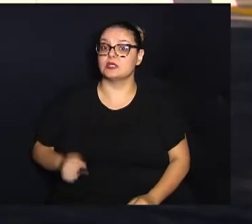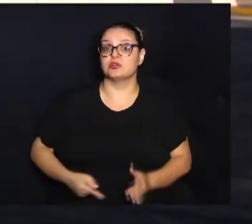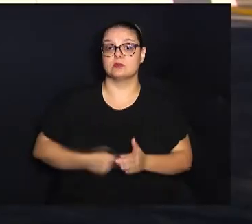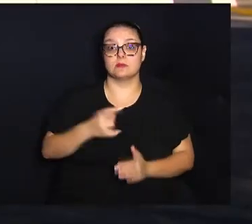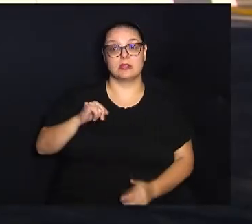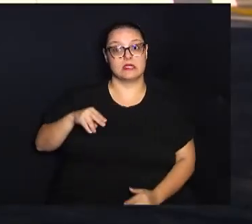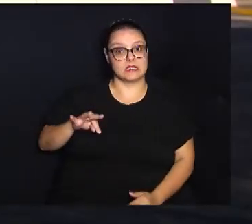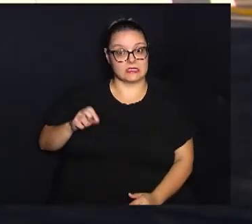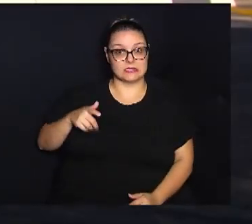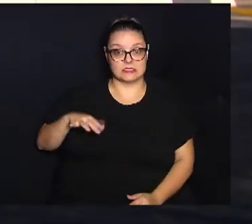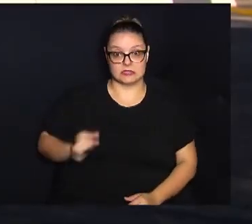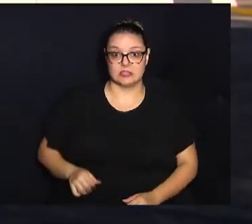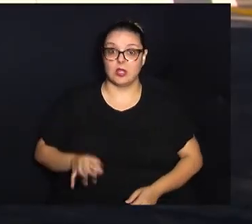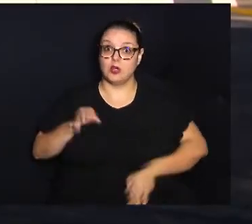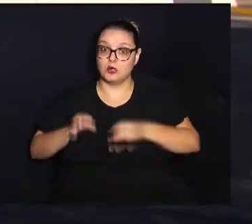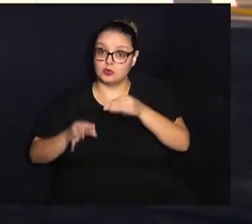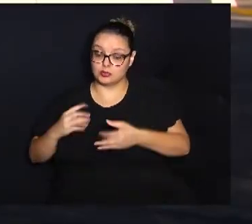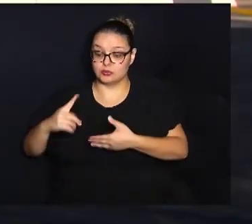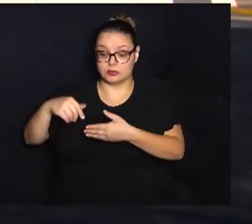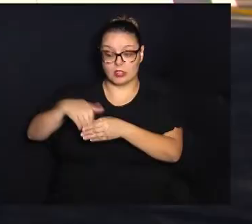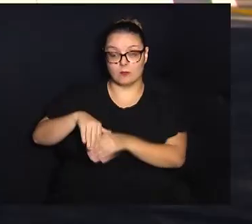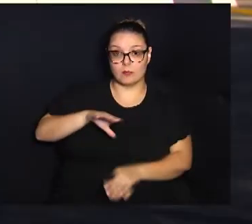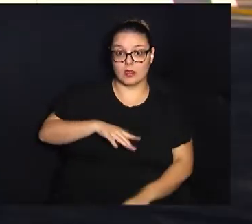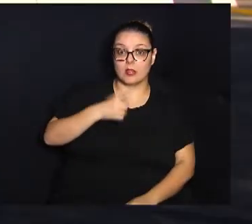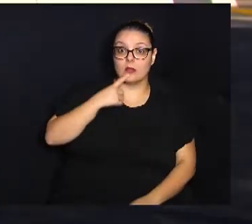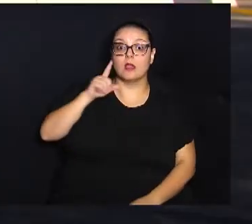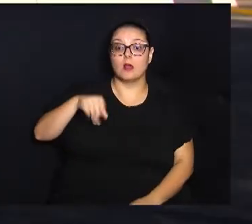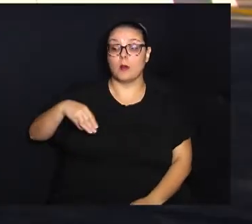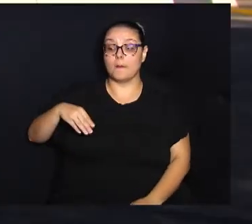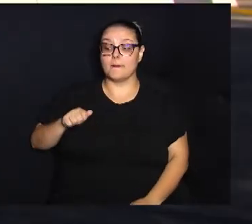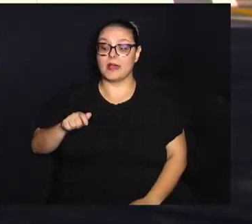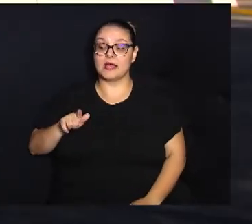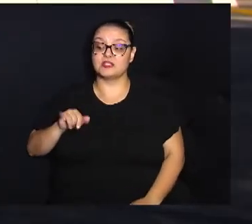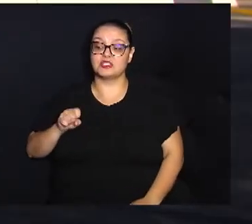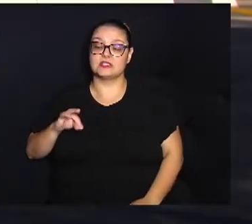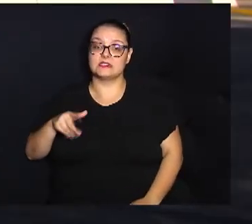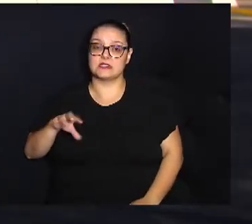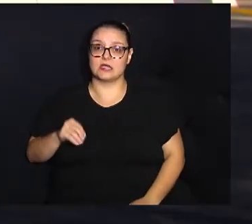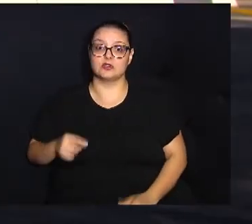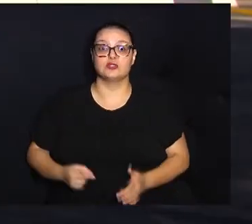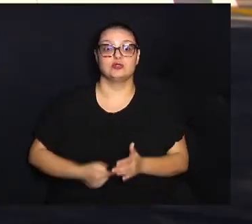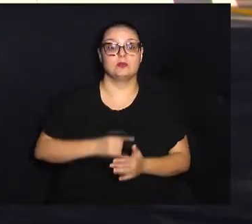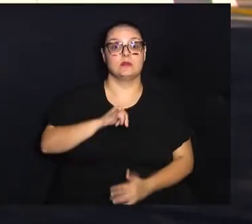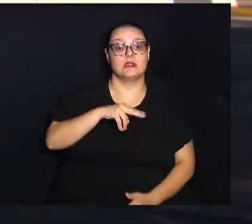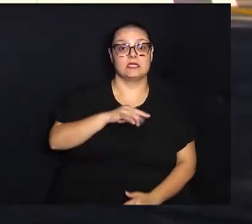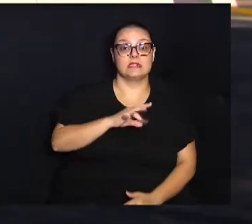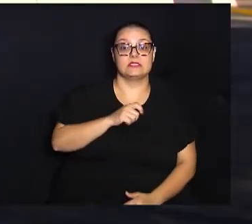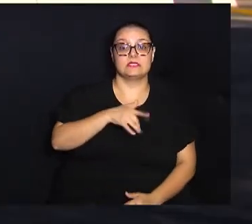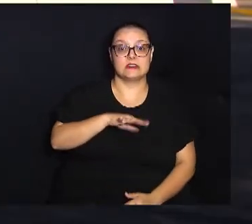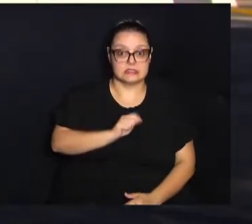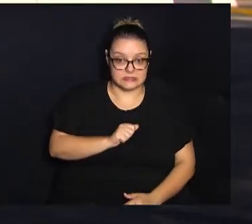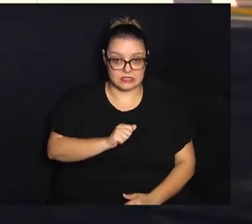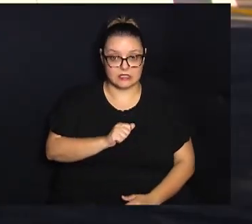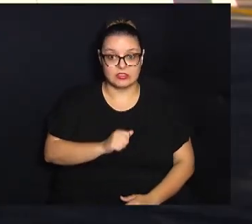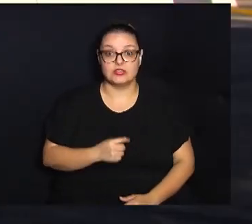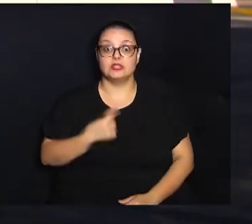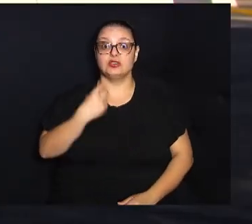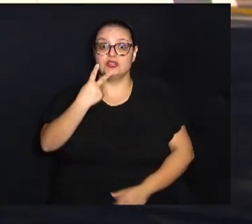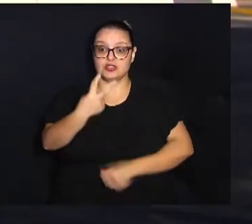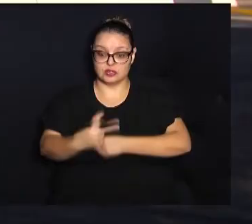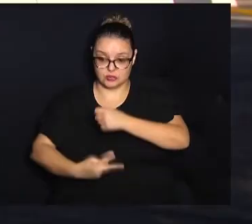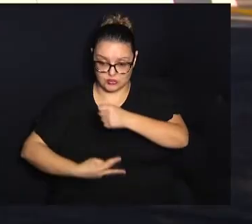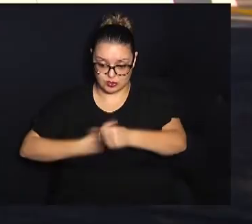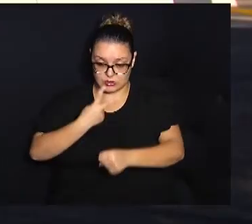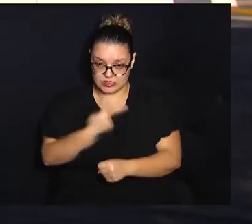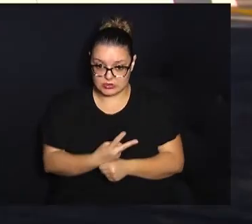juízes eleitorais de Campinas são os magistrados de primeira instância que durante um biênio acumulam